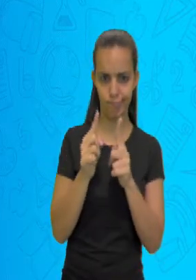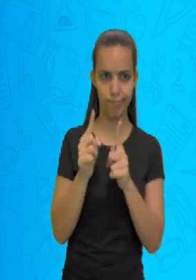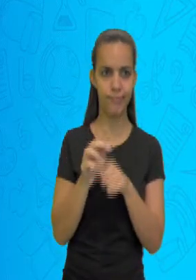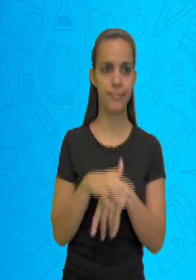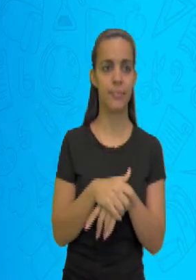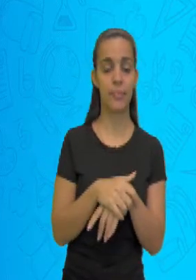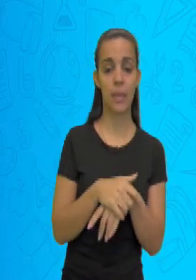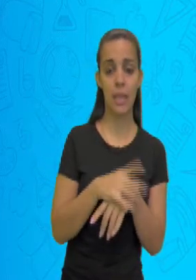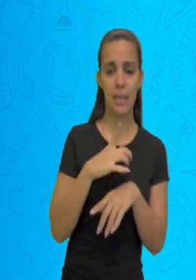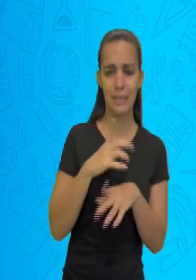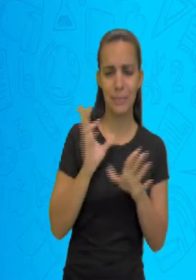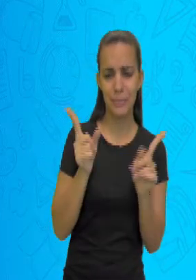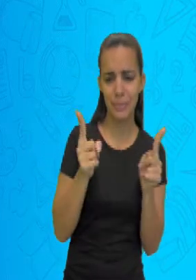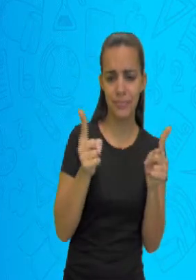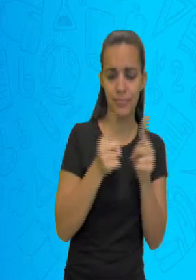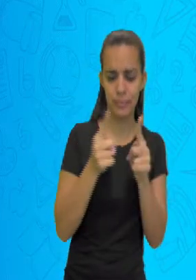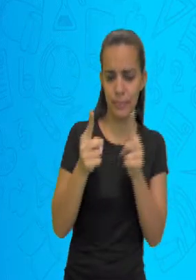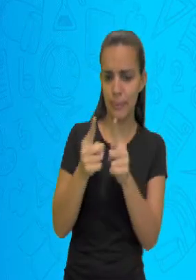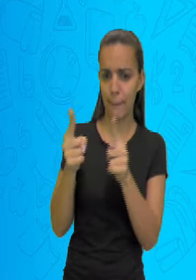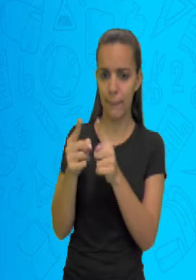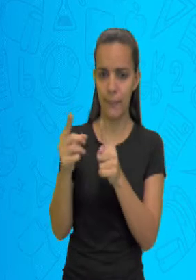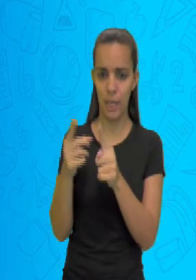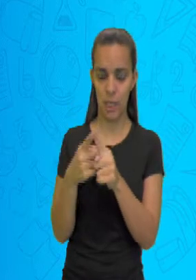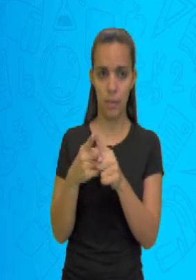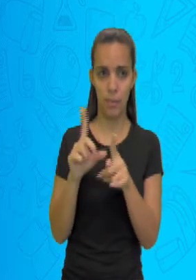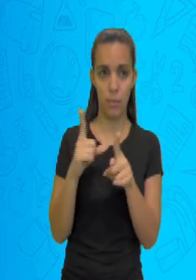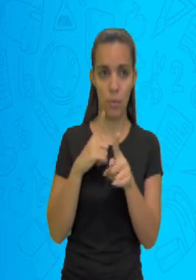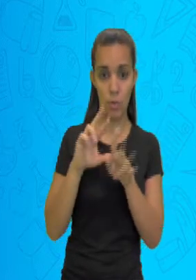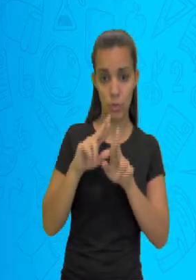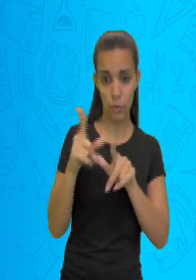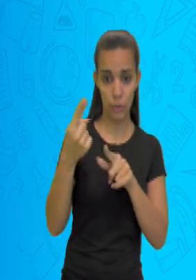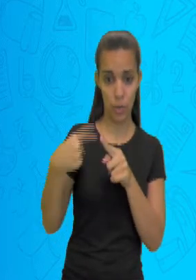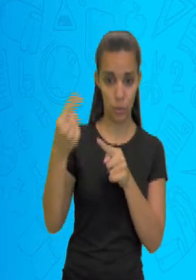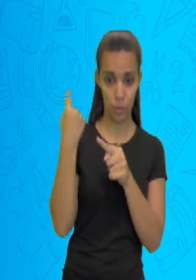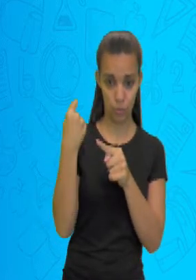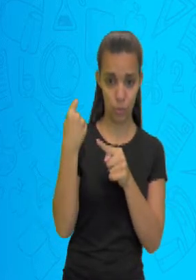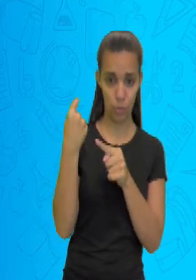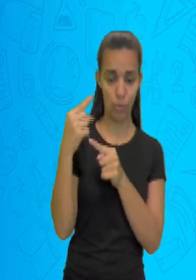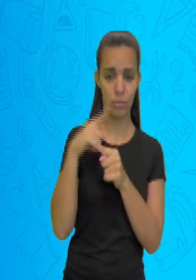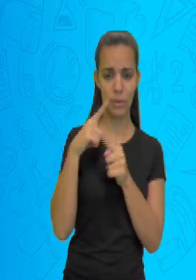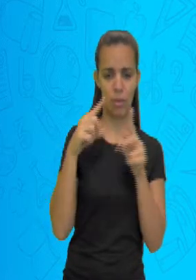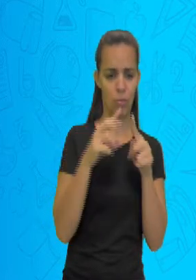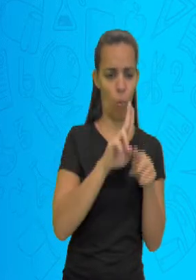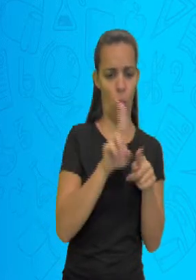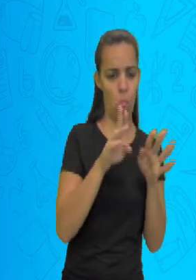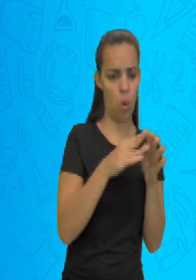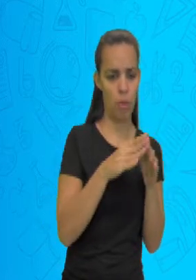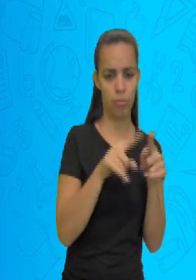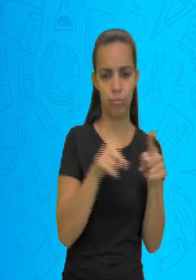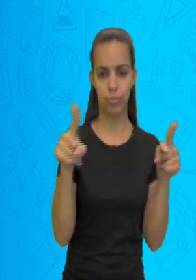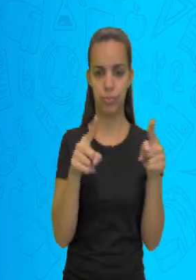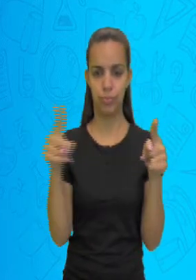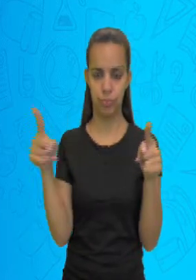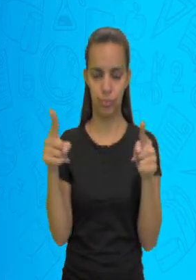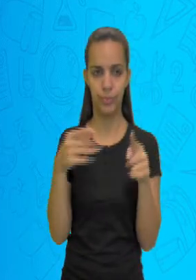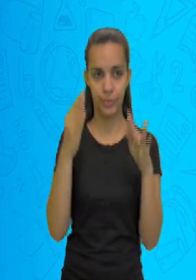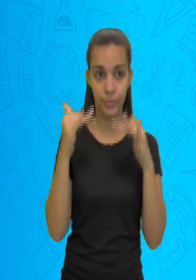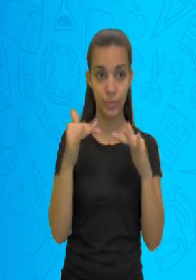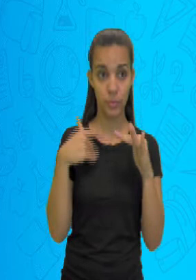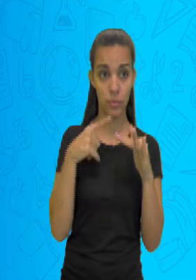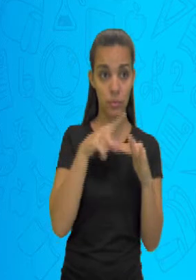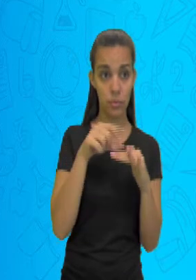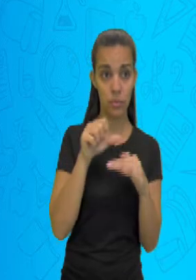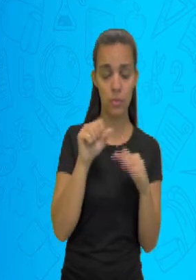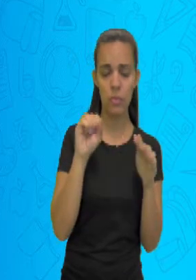classificando o domingo. Depois nós temos os S, o E e o G classificando a segunda-feira